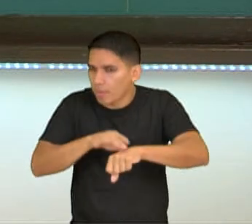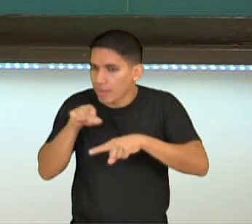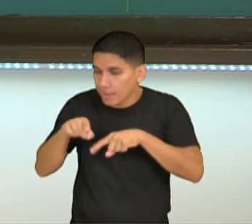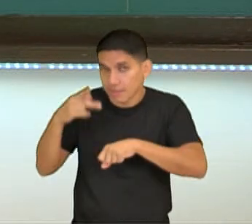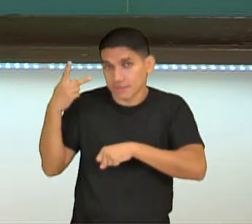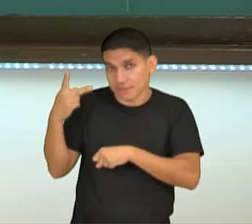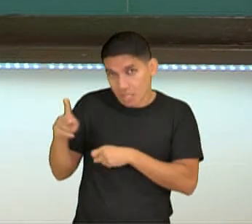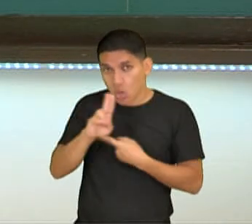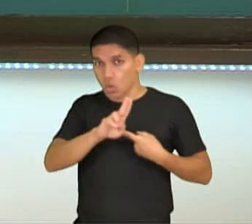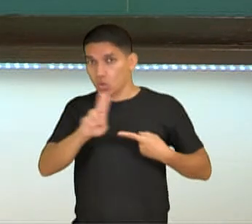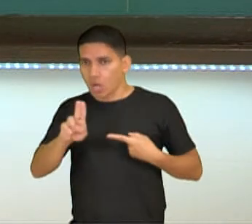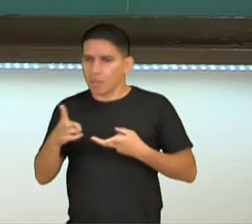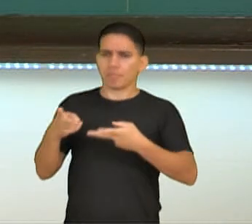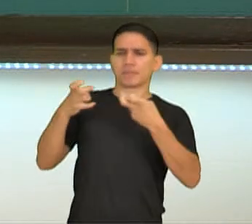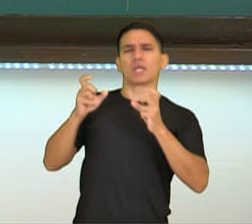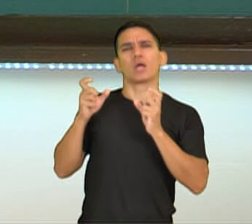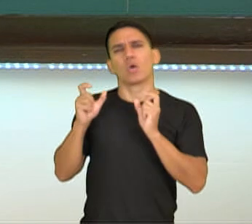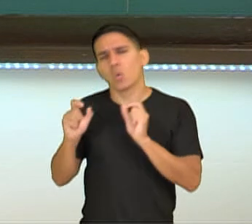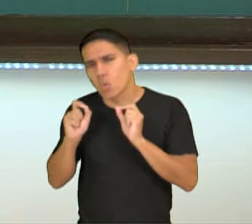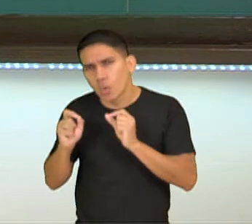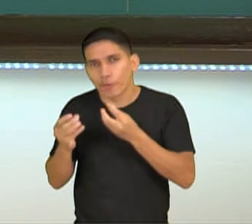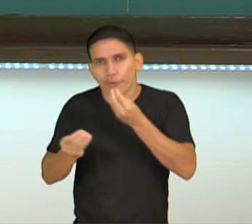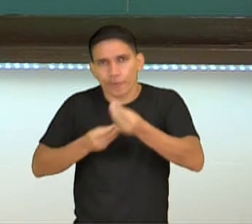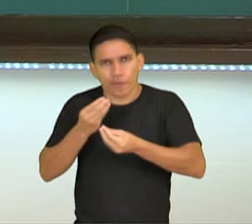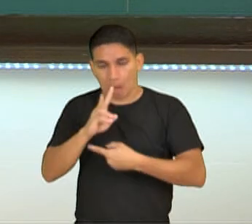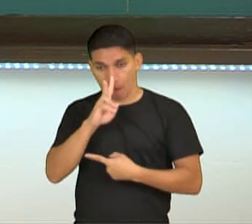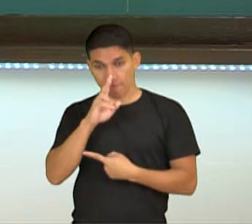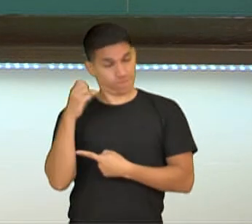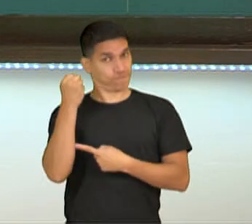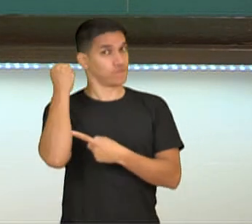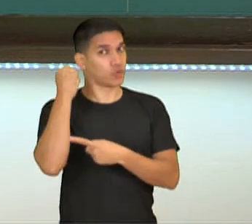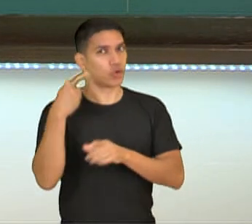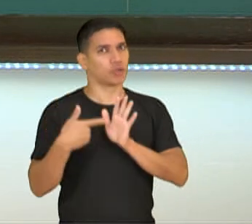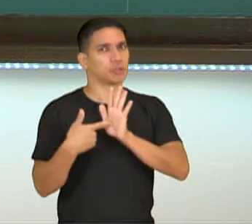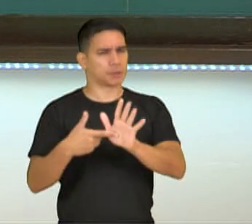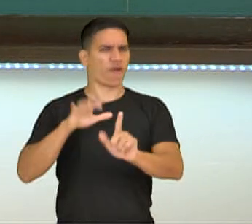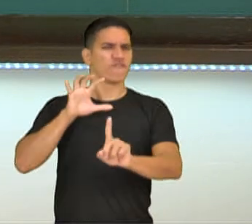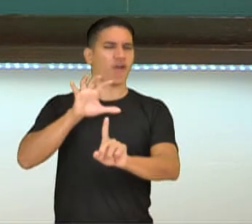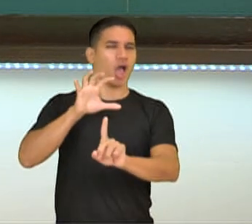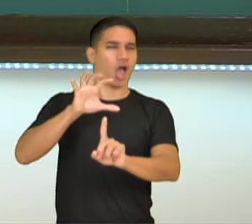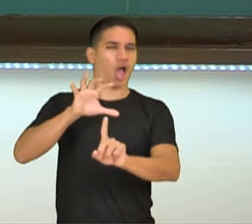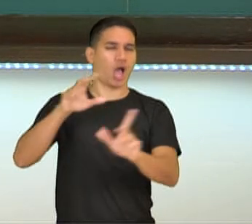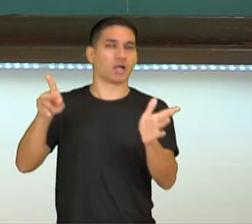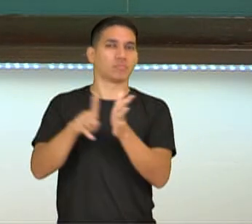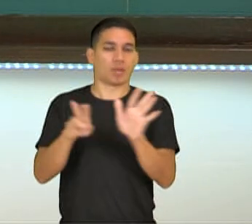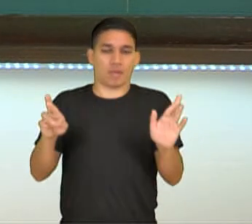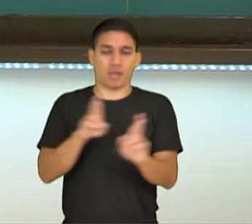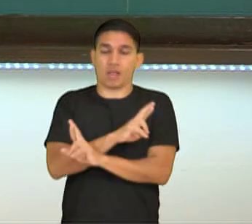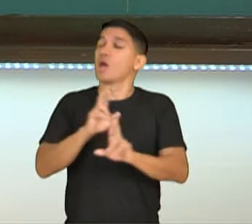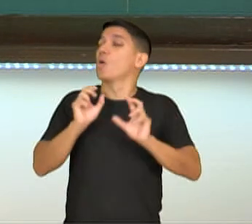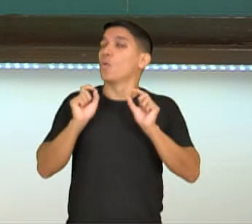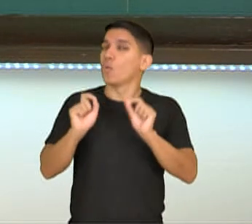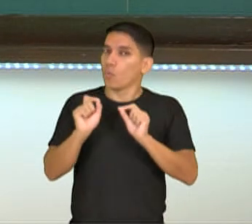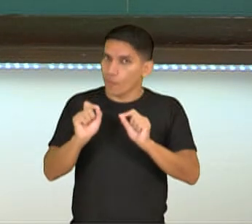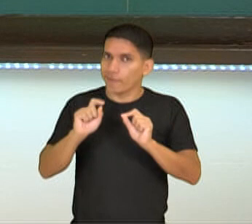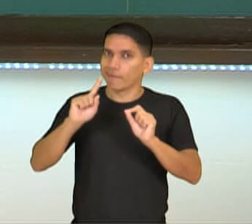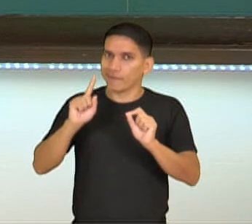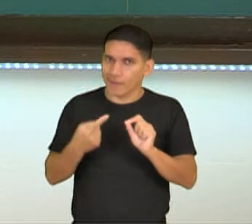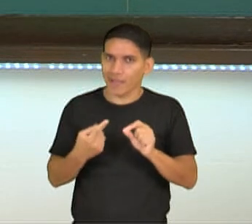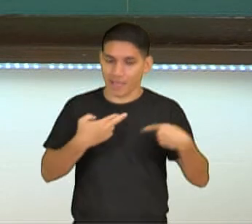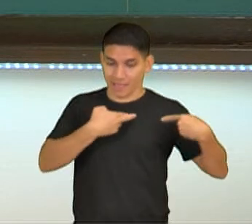o seu nome, a gente já percebe como é fortemente influenciada a relação entre